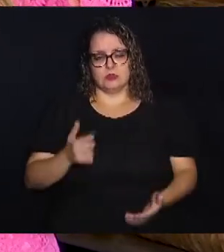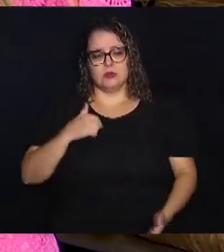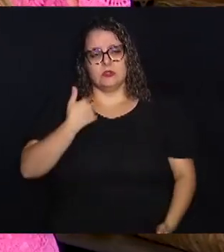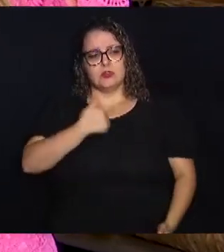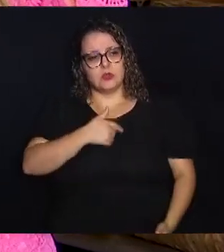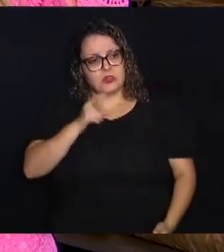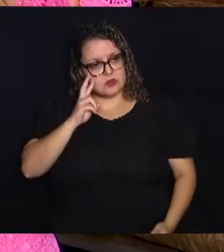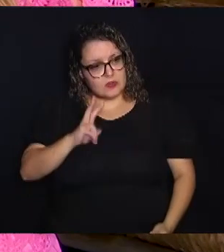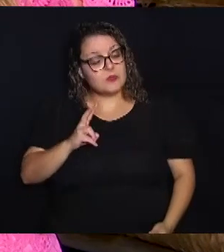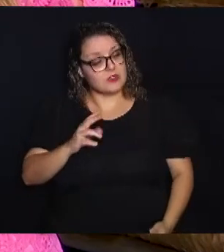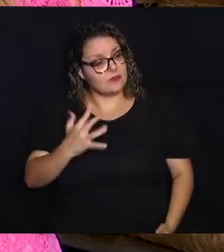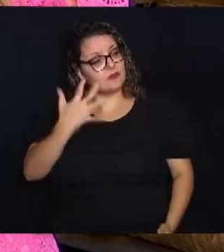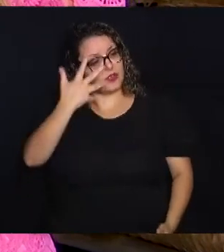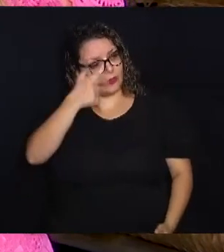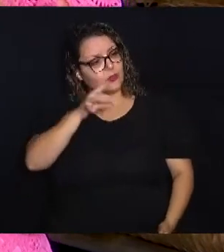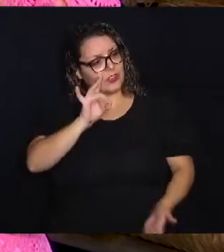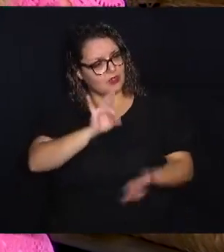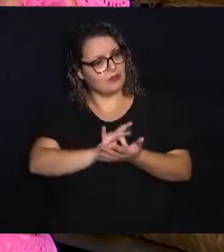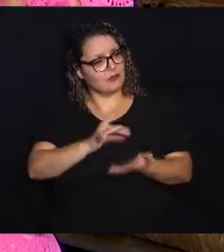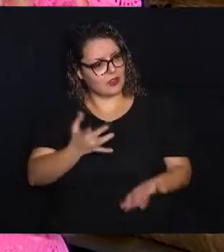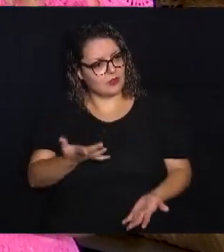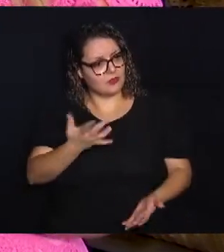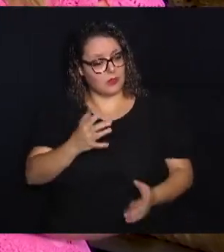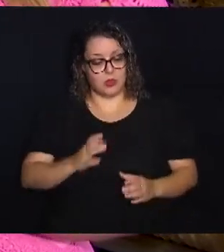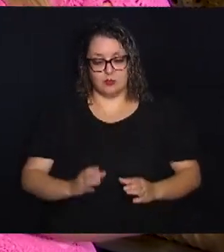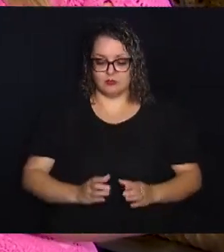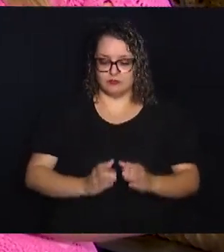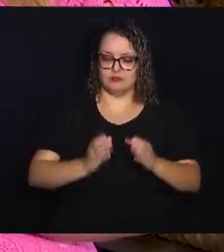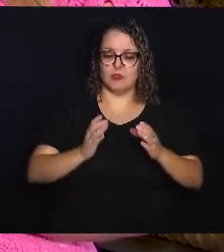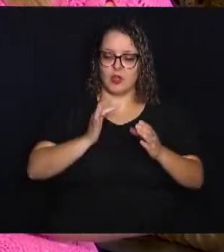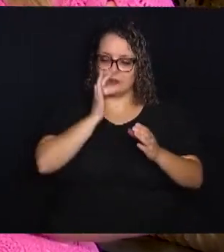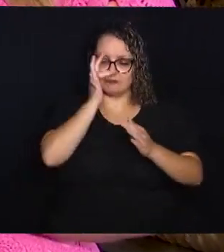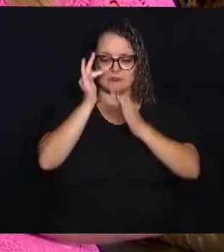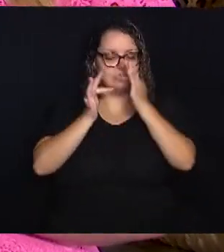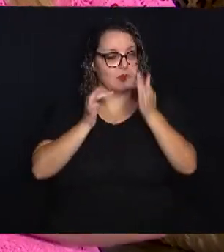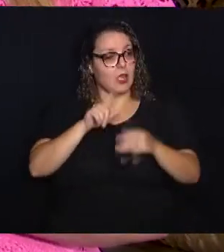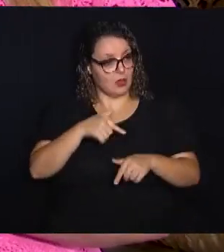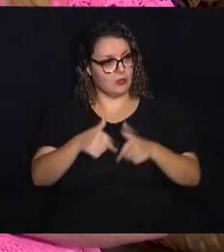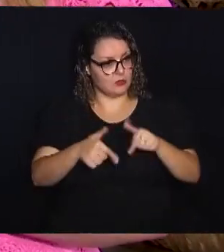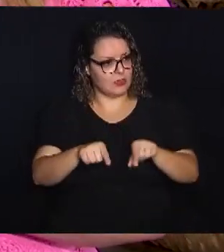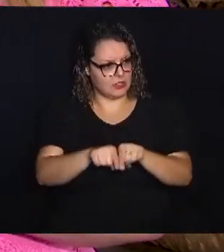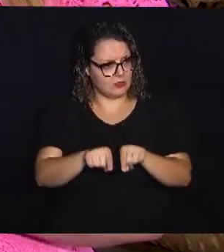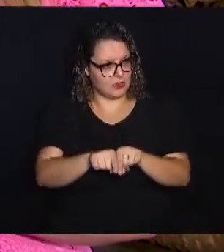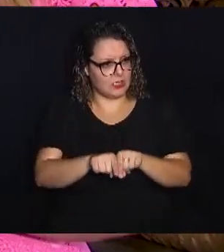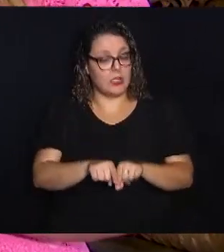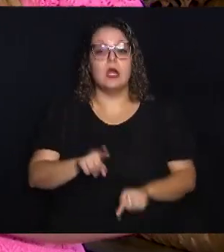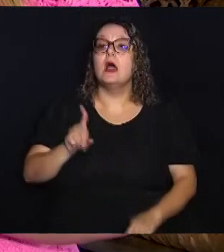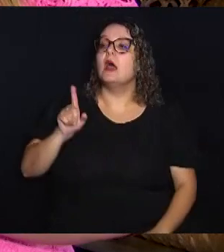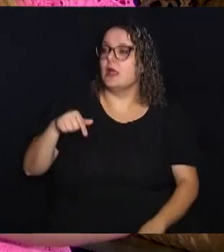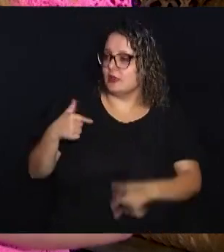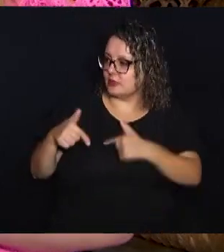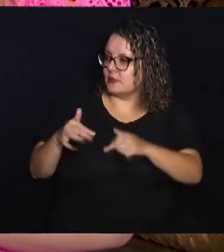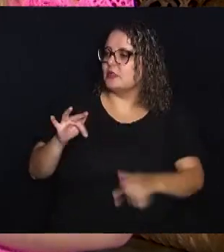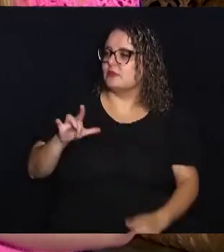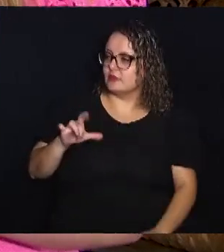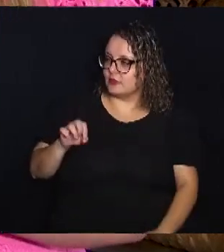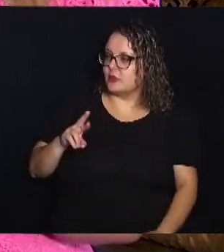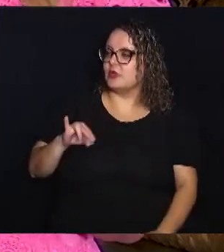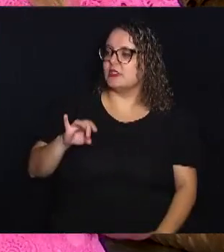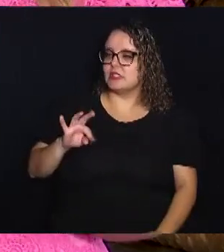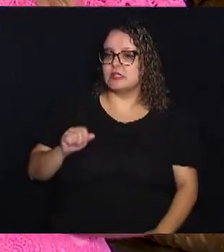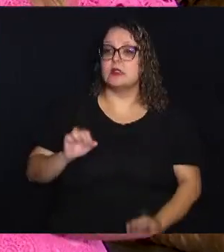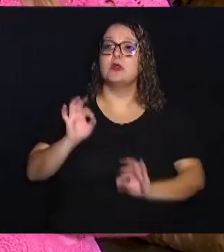a gente vê, realmente fica muito bonito, né? Um buquê de flores. Esse é o trabalho também do florista? Esse é o trabalho do florista, a